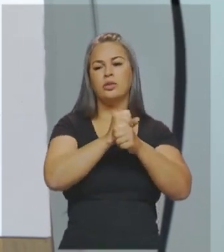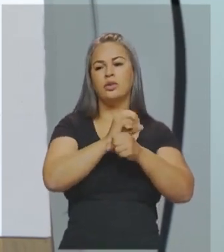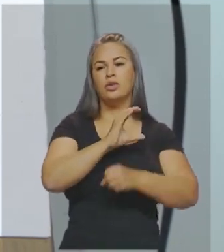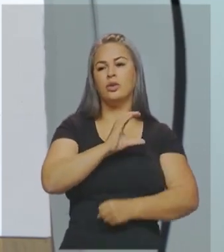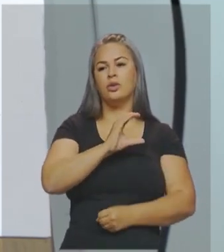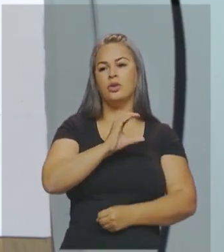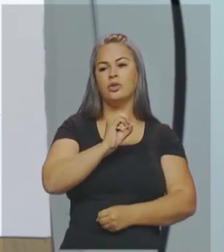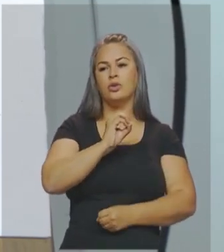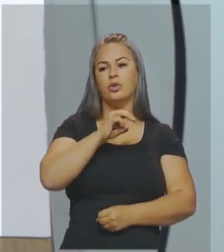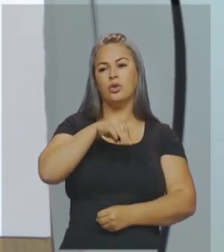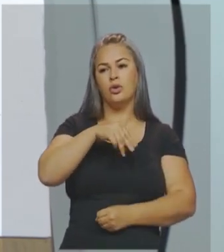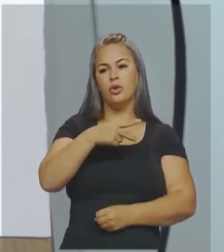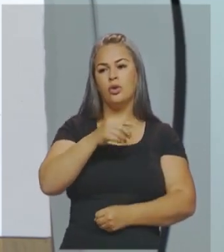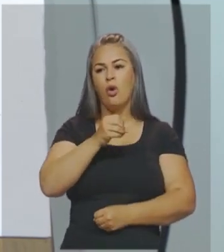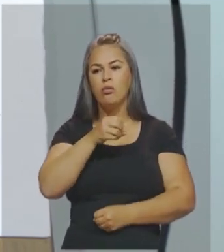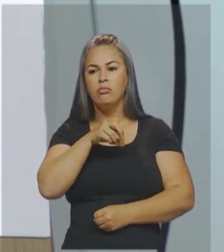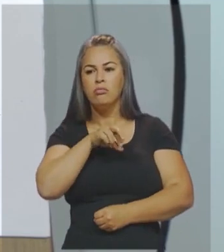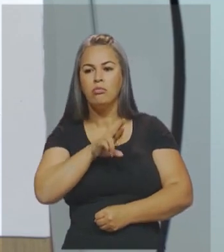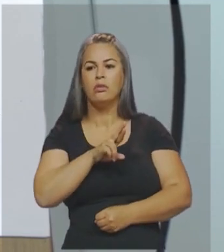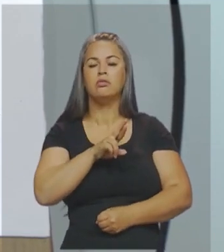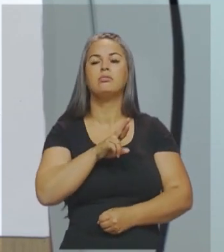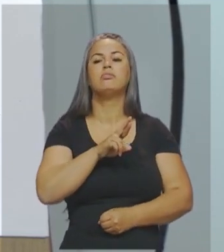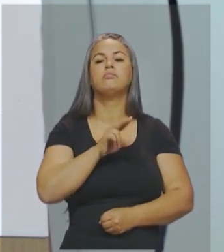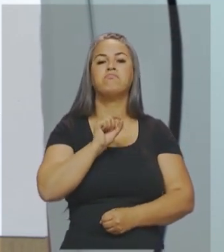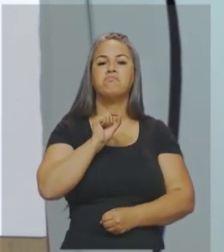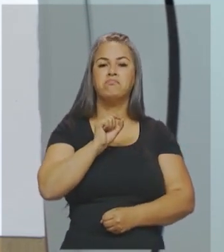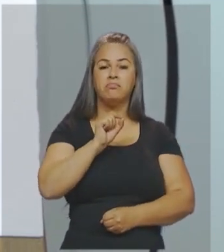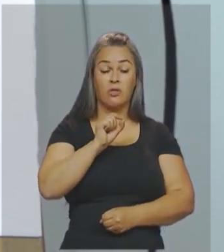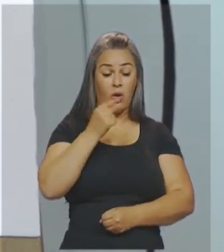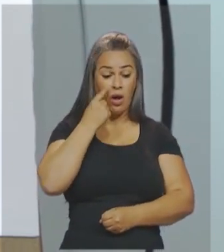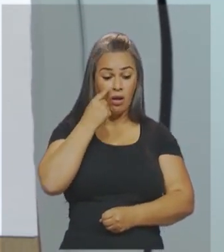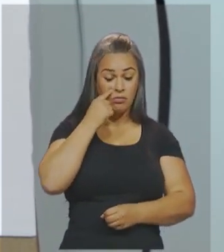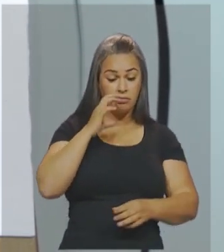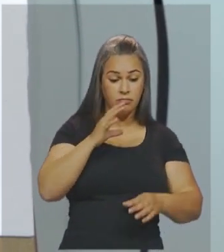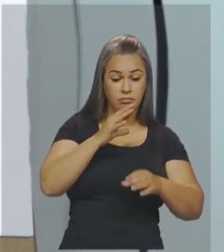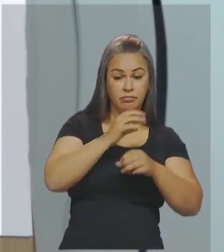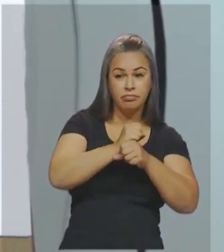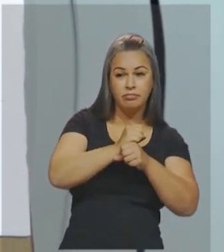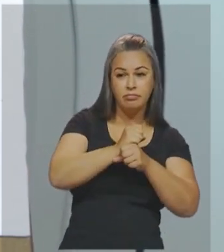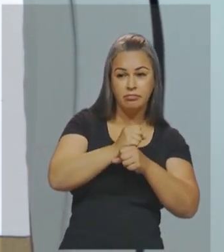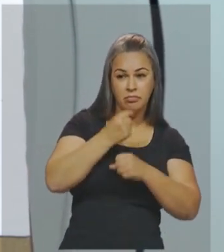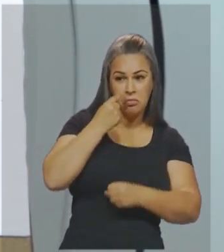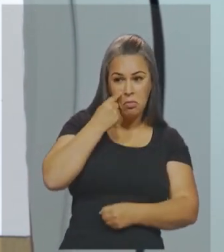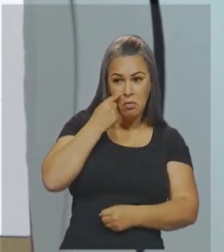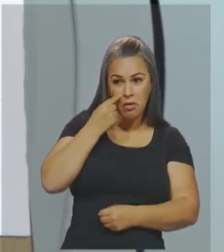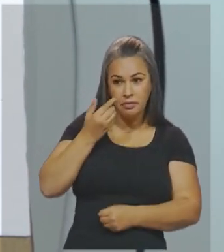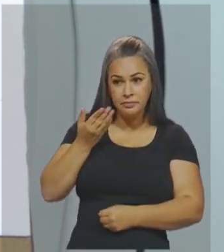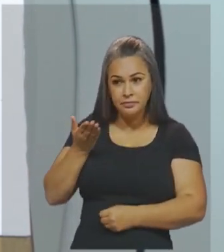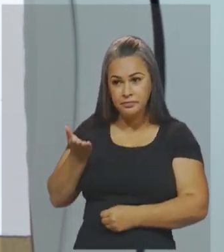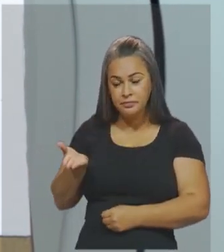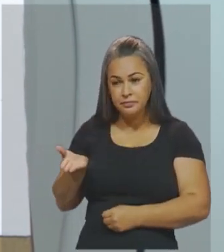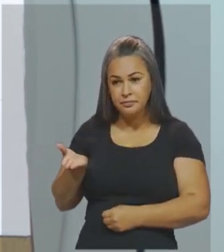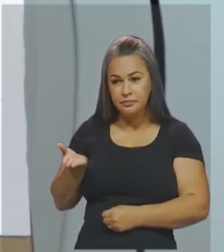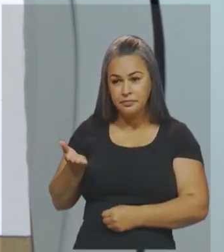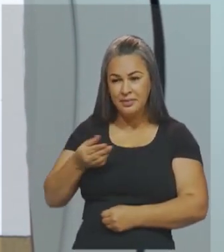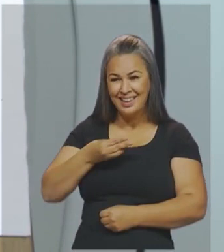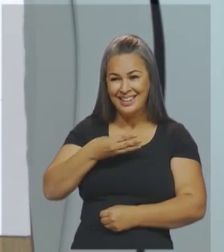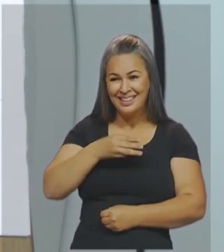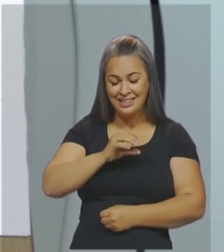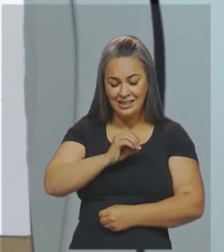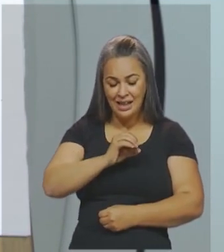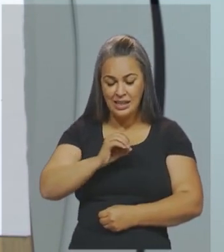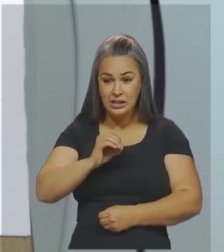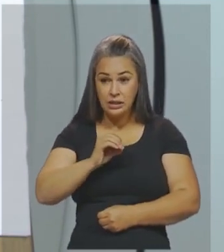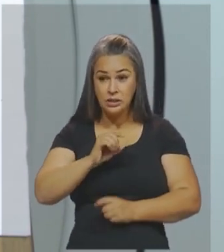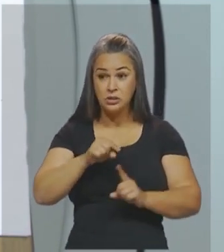mesmo sentido. Então, juntando todos os números, como que fica? 300 mais 40